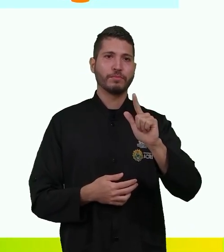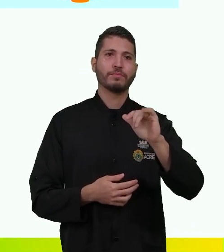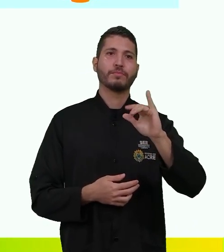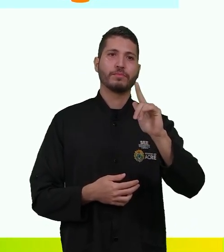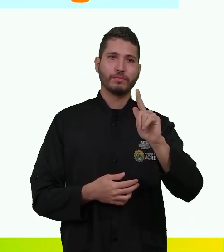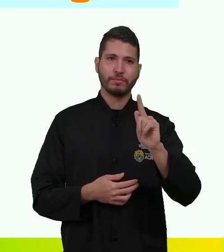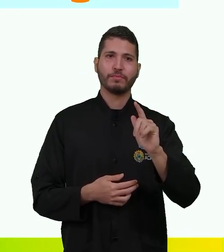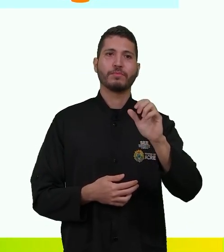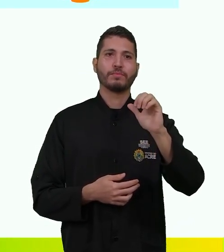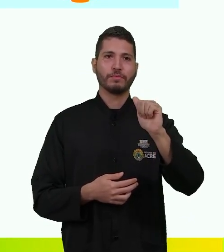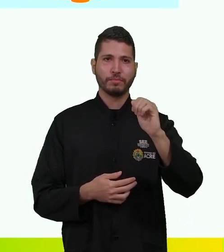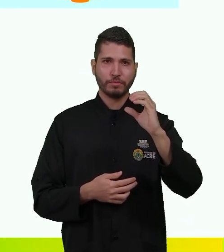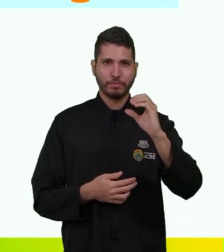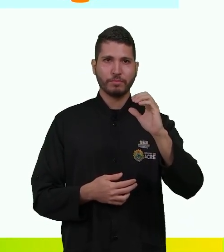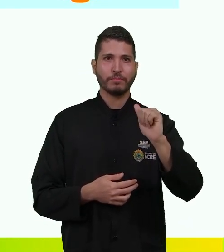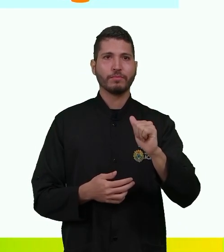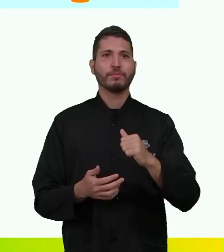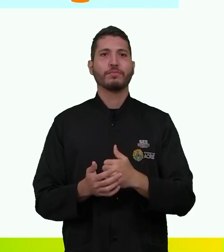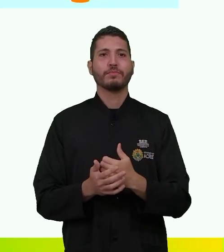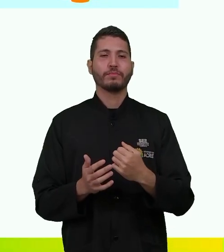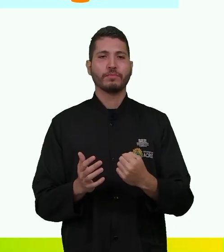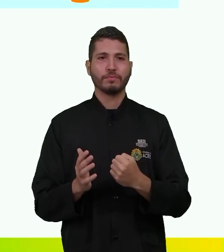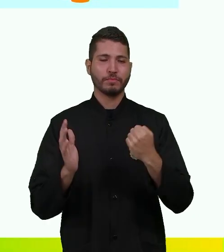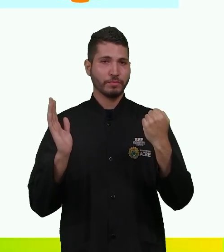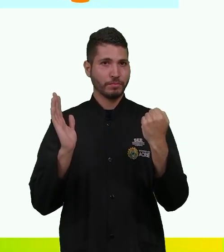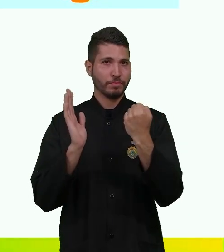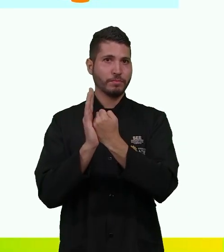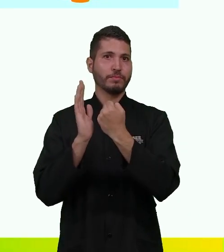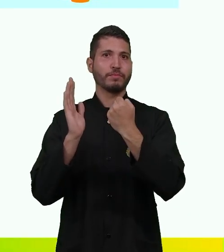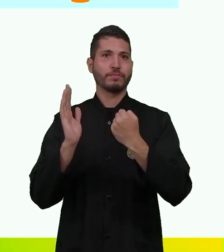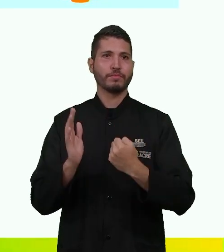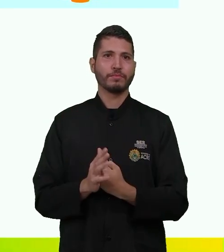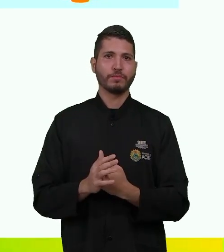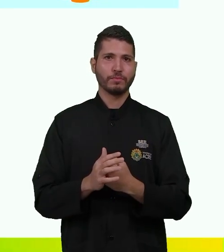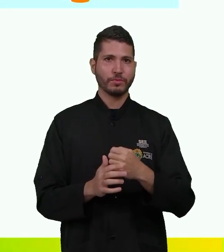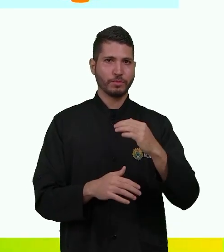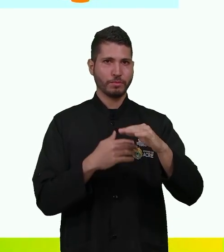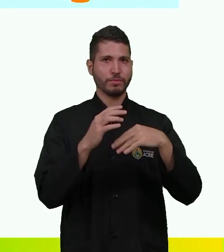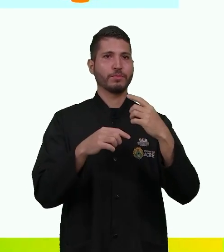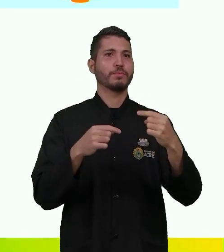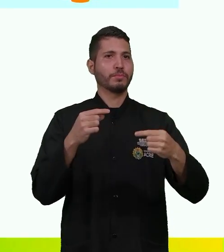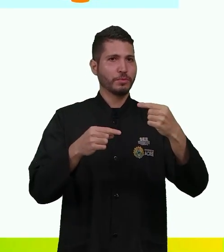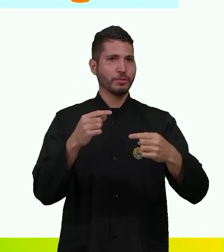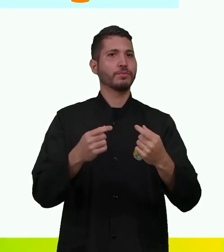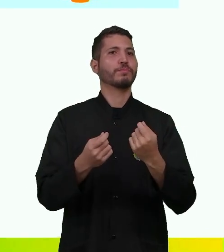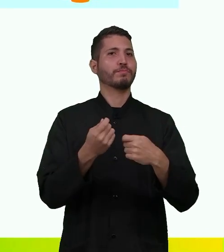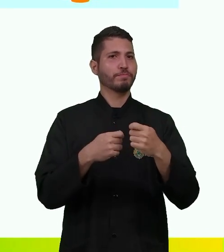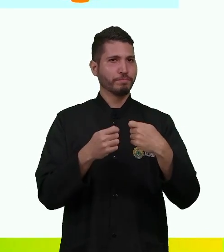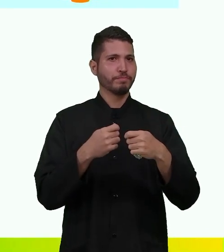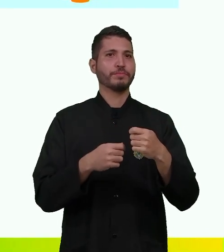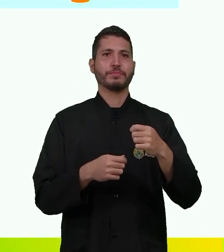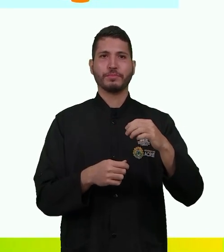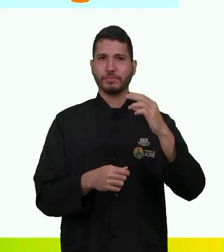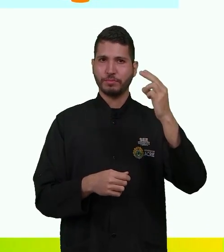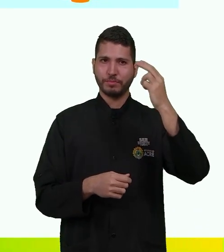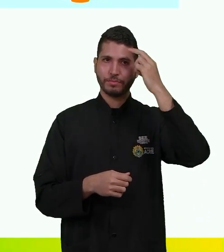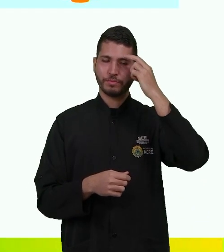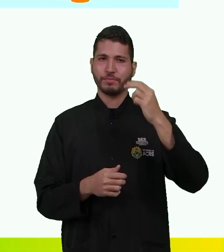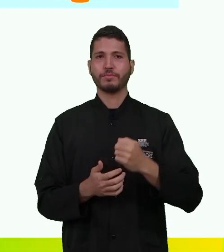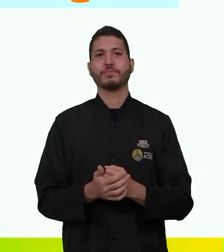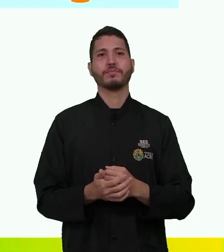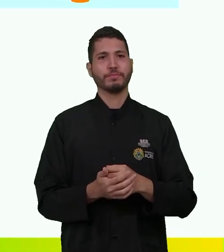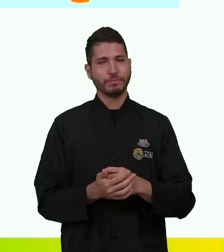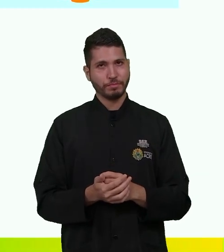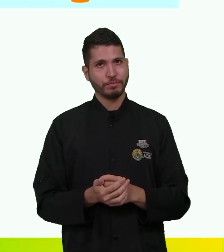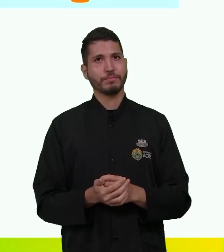econômico e cultural que marca as transformações vindas com a terceira Revolução Industrial. Não se esqueçam, globalização.